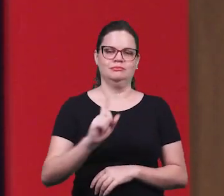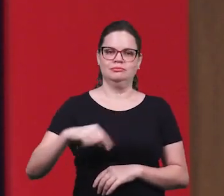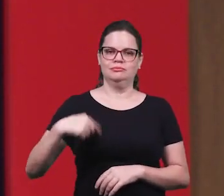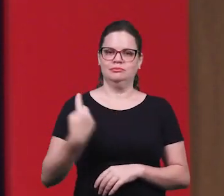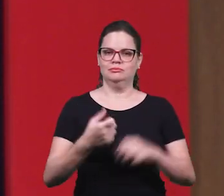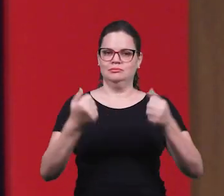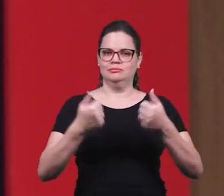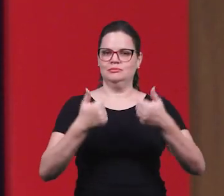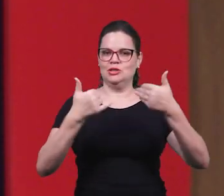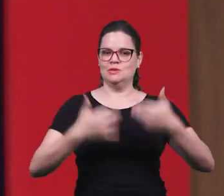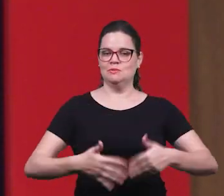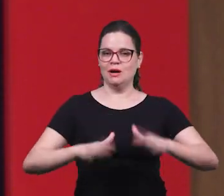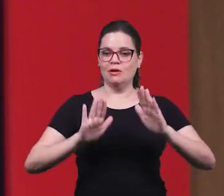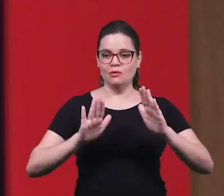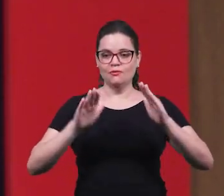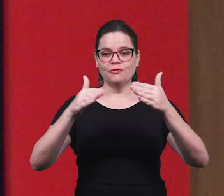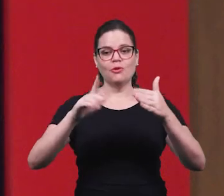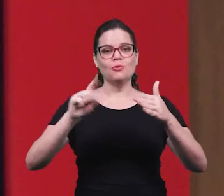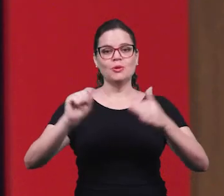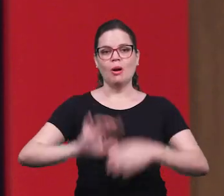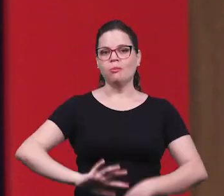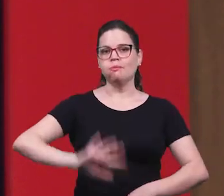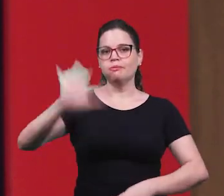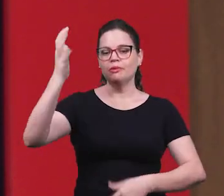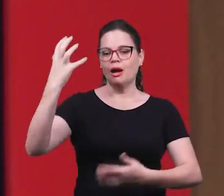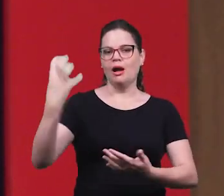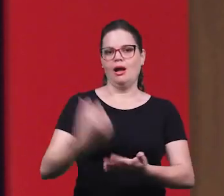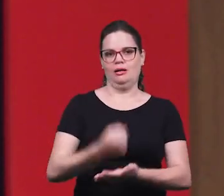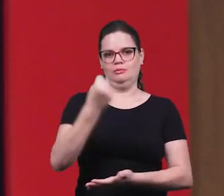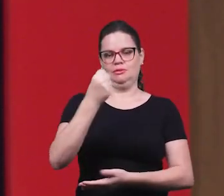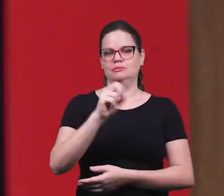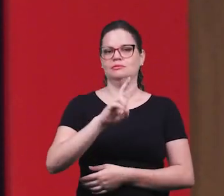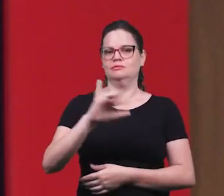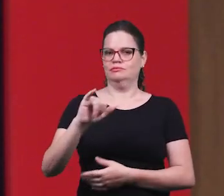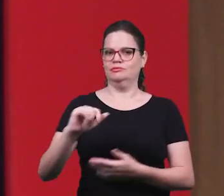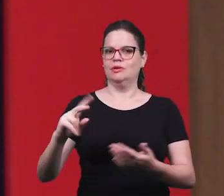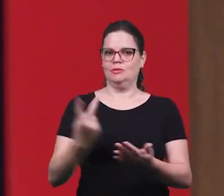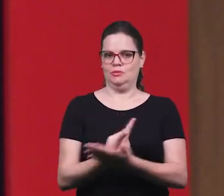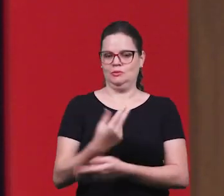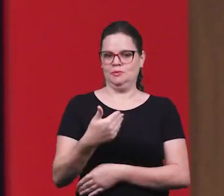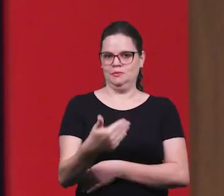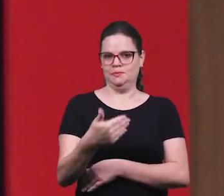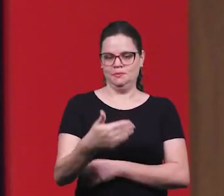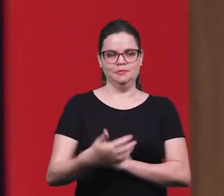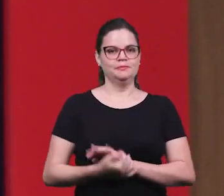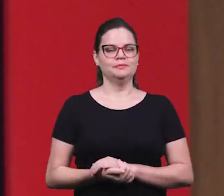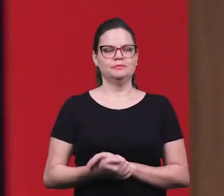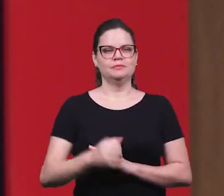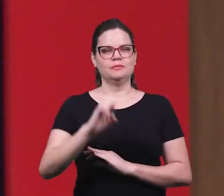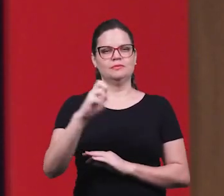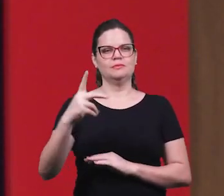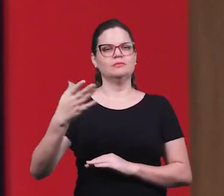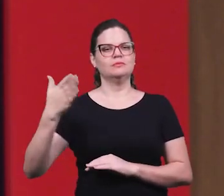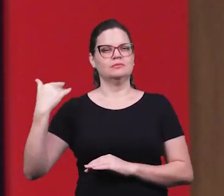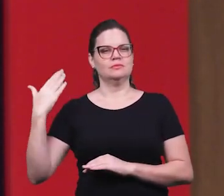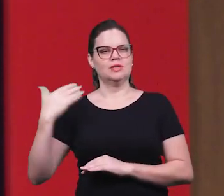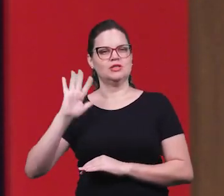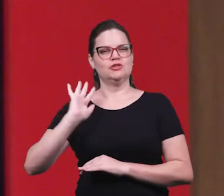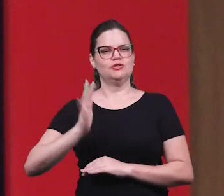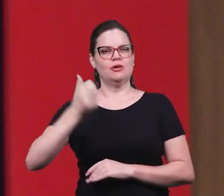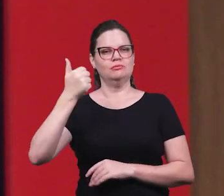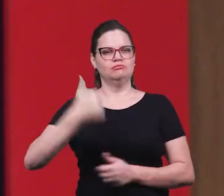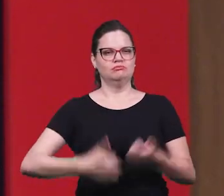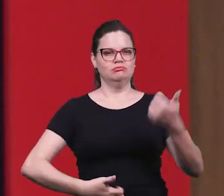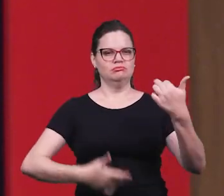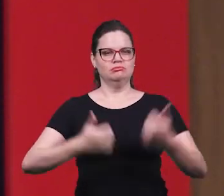falar especificamente do evento do arrebatamento. Em alguns episódios sobre os limites